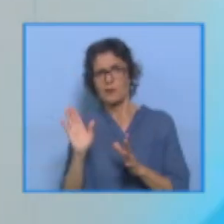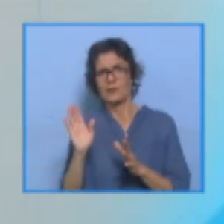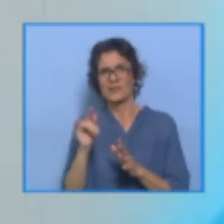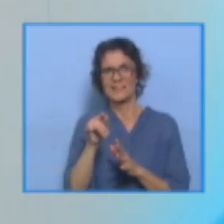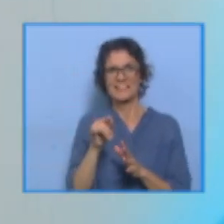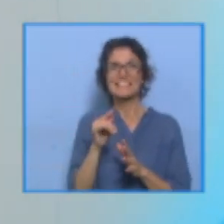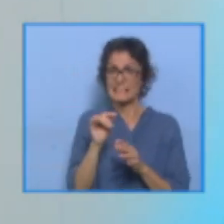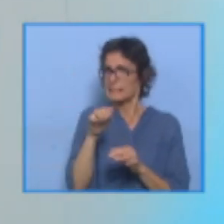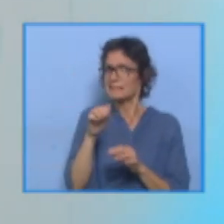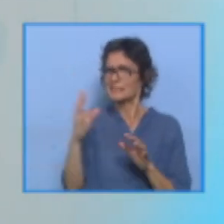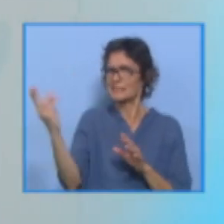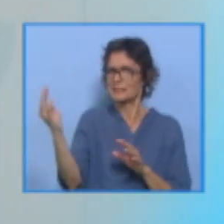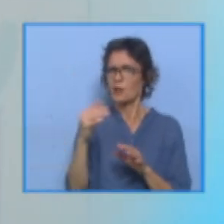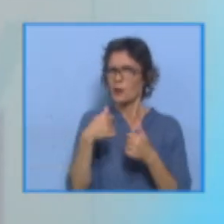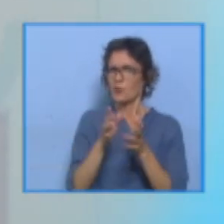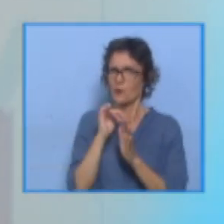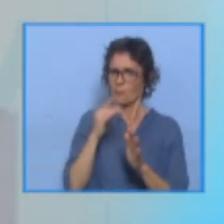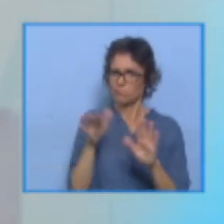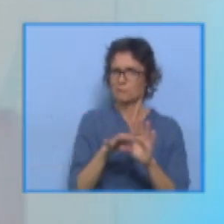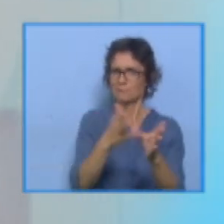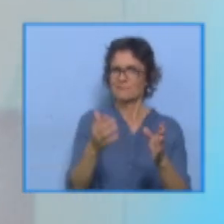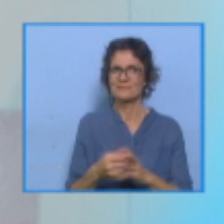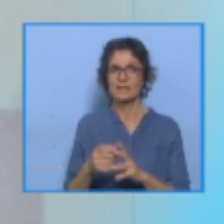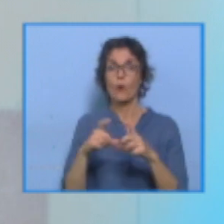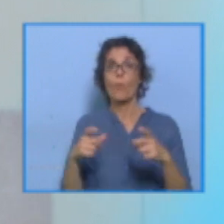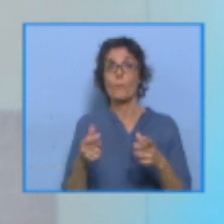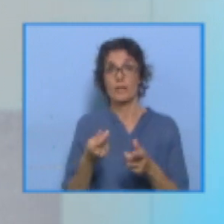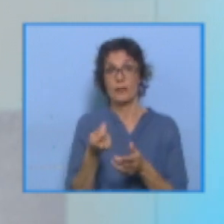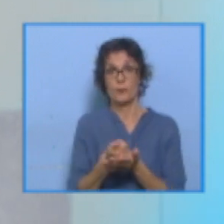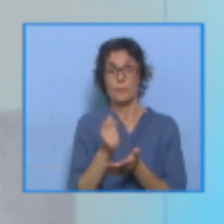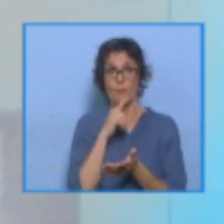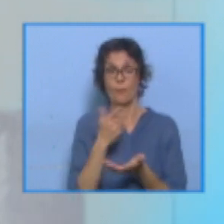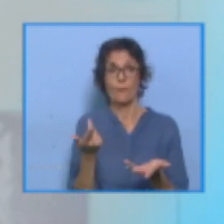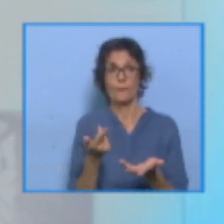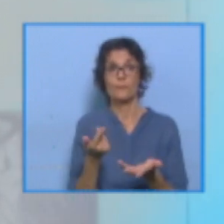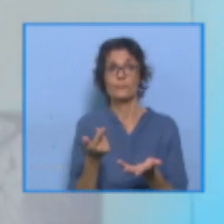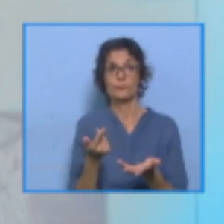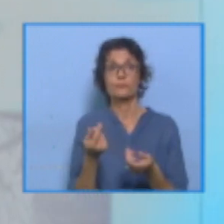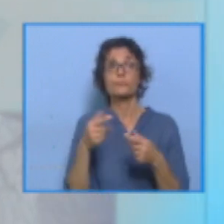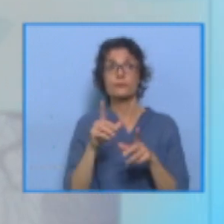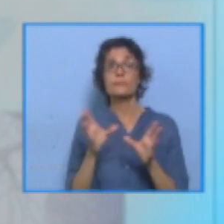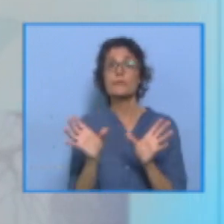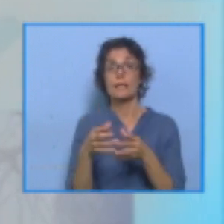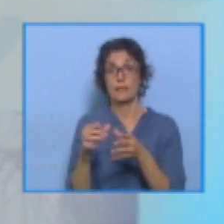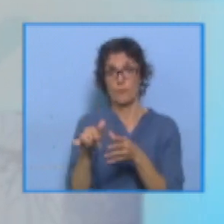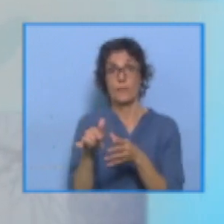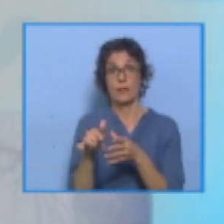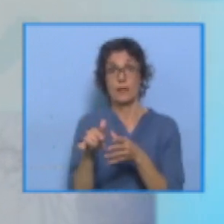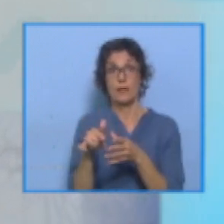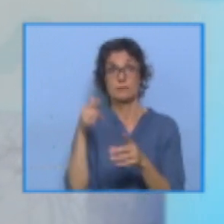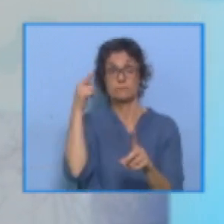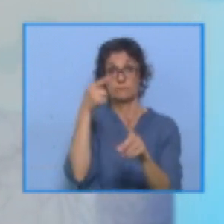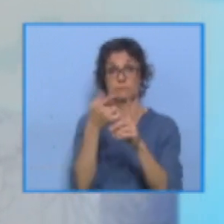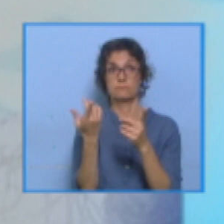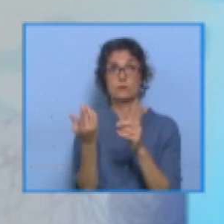é? E conseguir. Exatamente, sim. Os bilhetes estão à venda e as equipas destinam-se a pessoas, ou